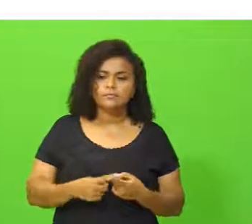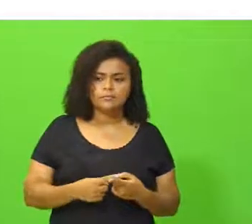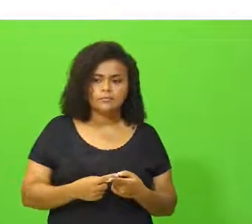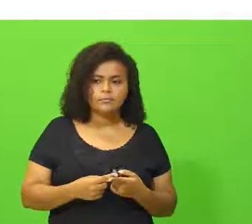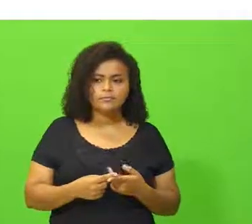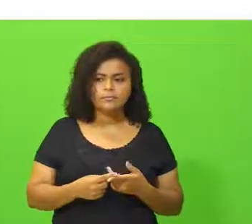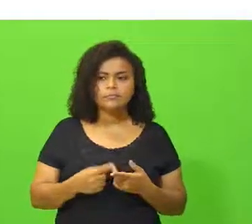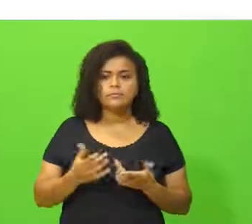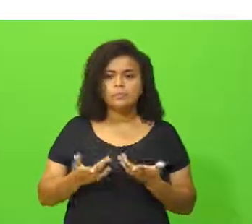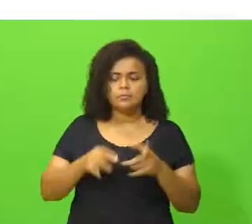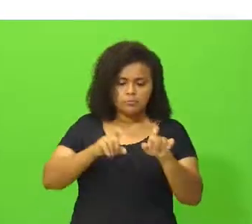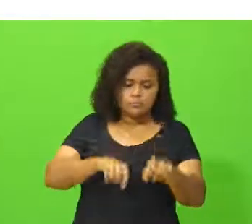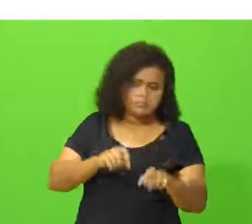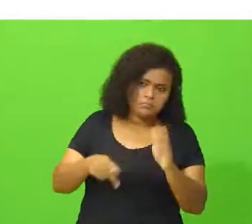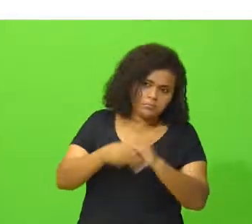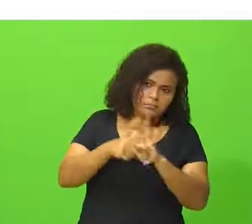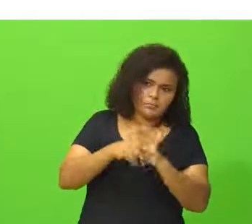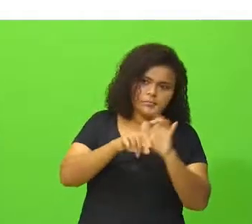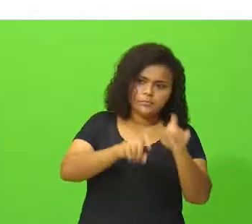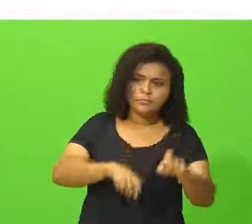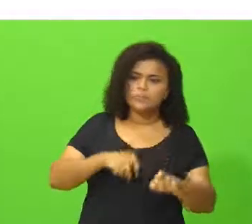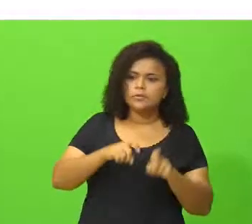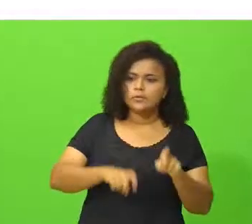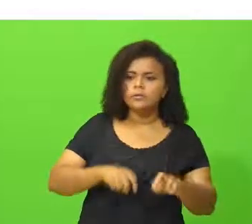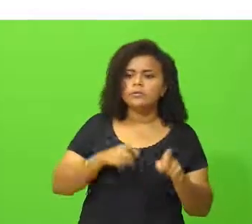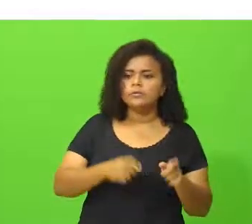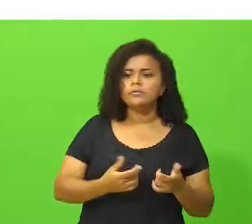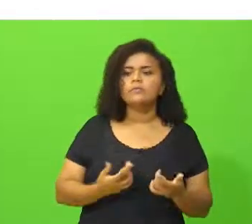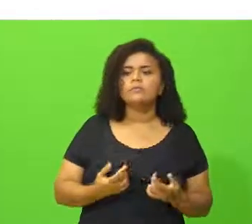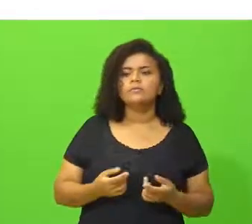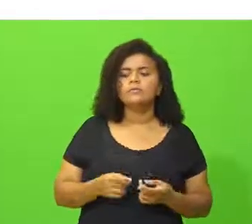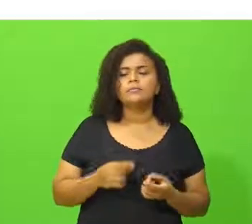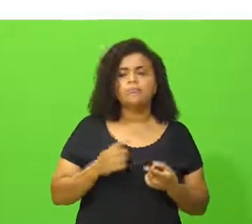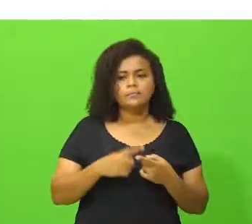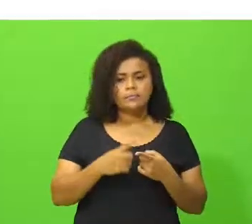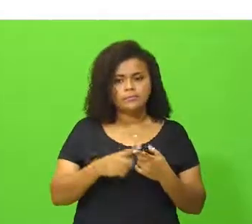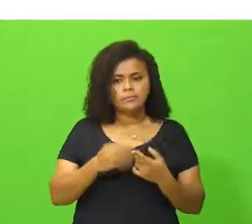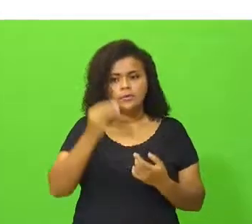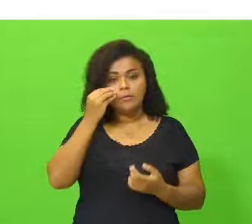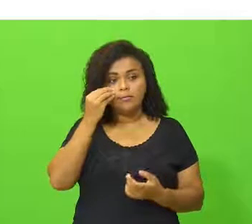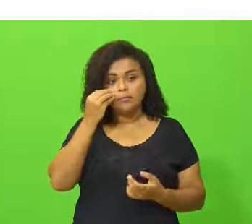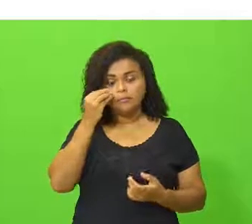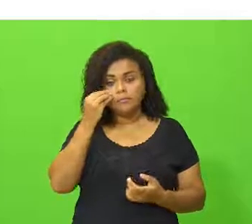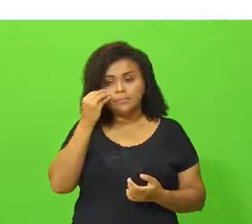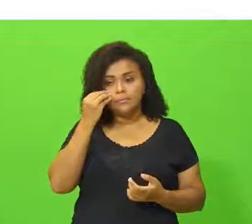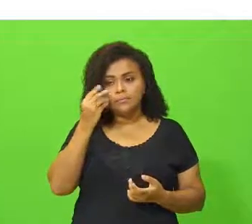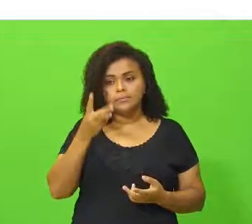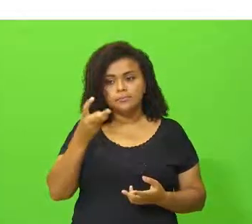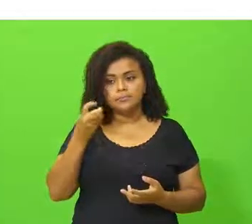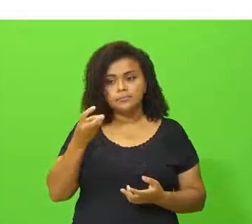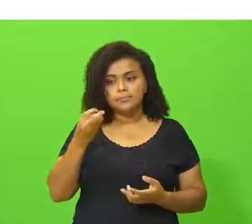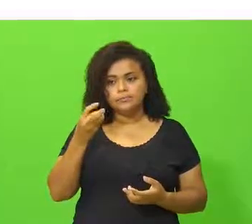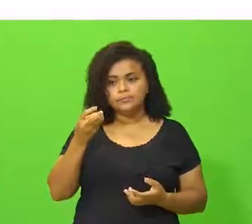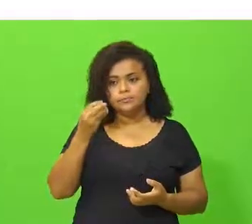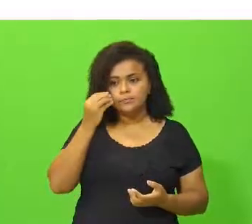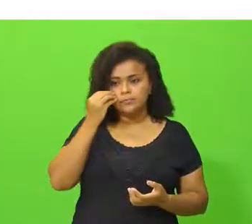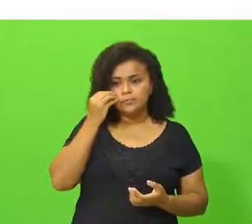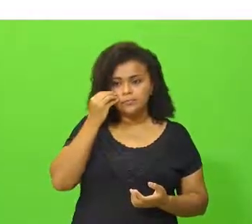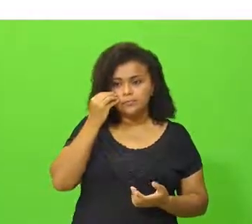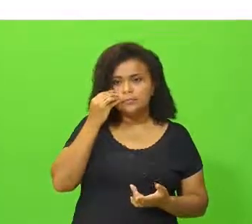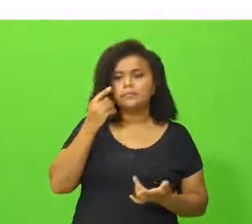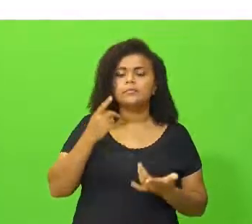à agricultura. Nós vamos também, professor, perceber que tudo isso está vinculado